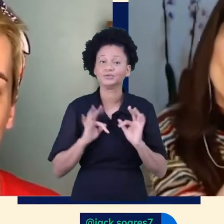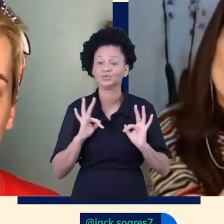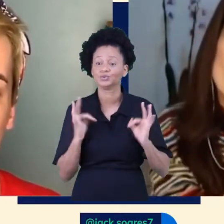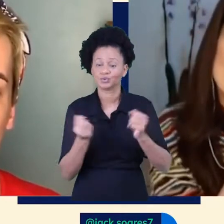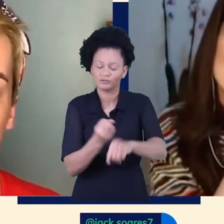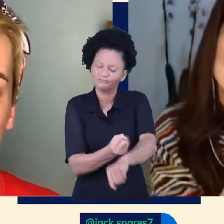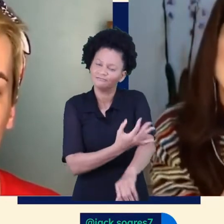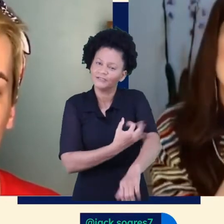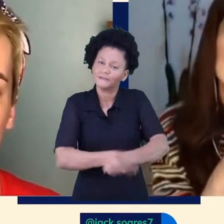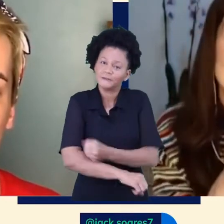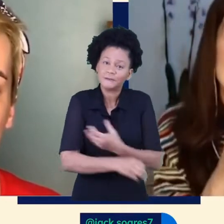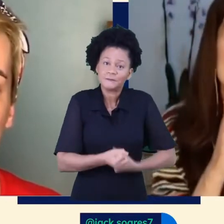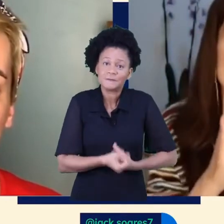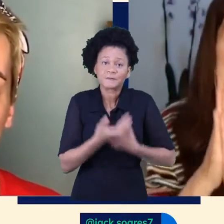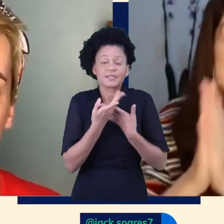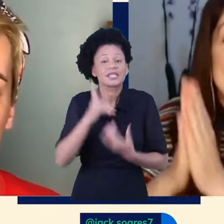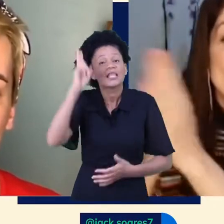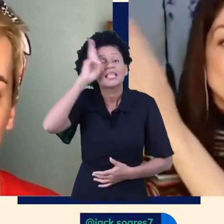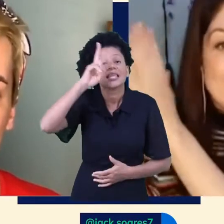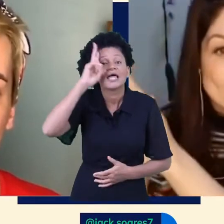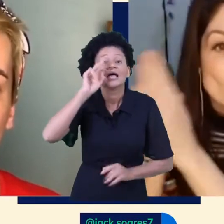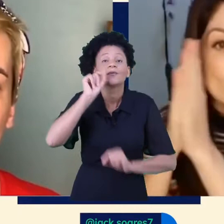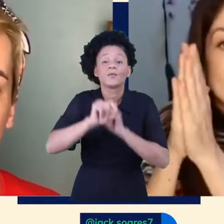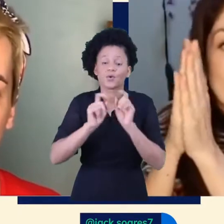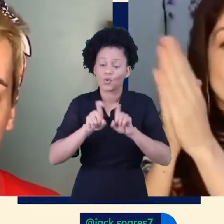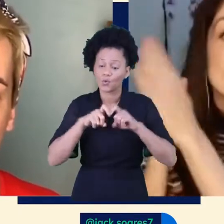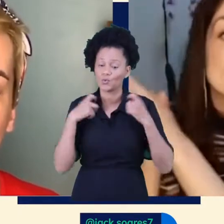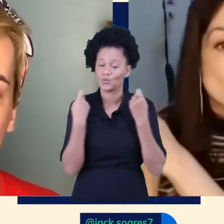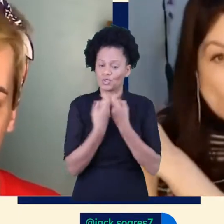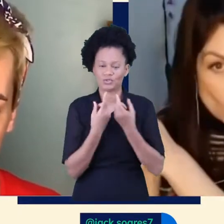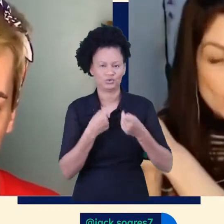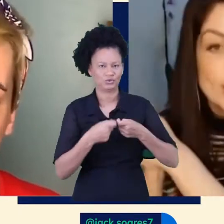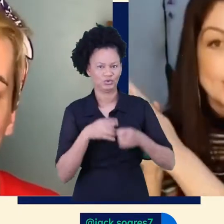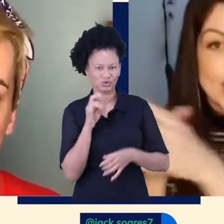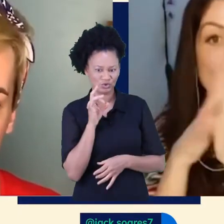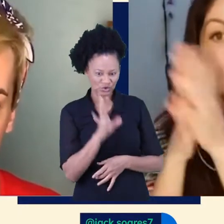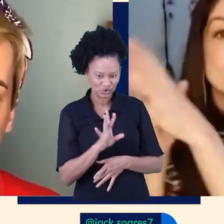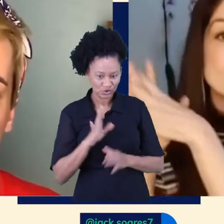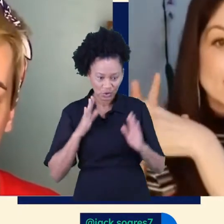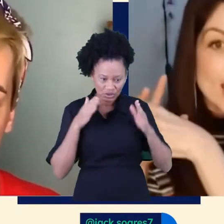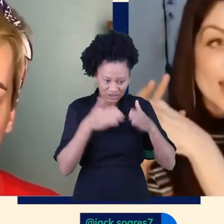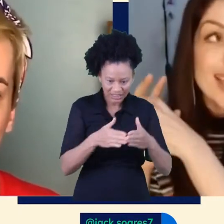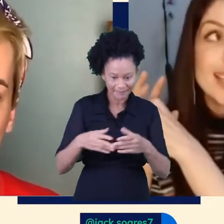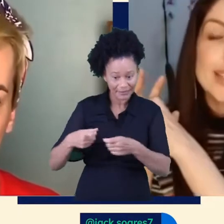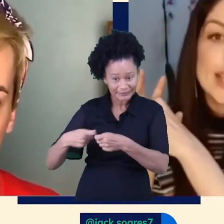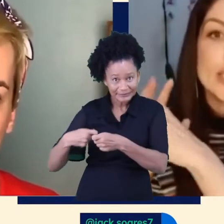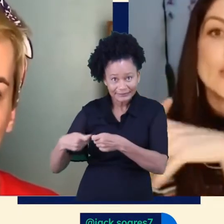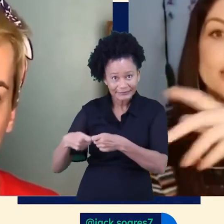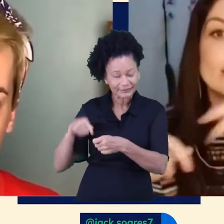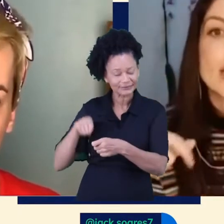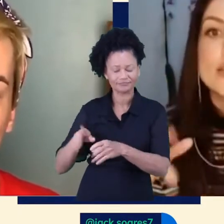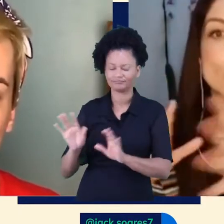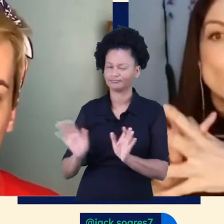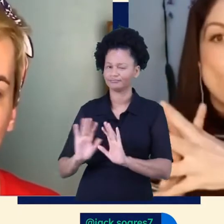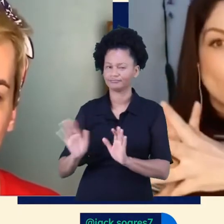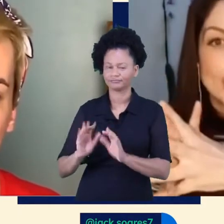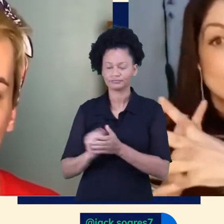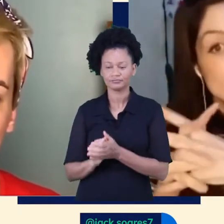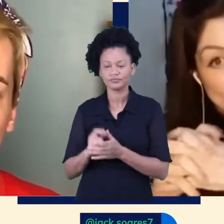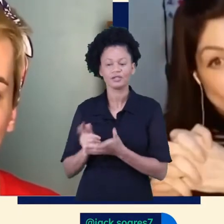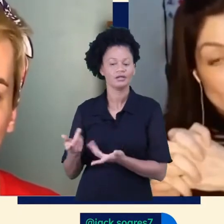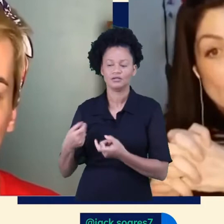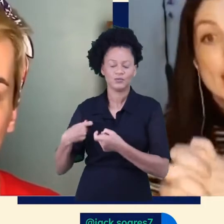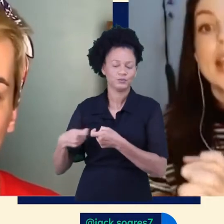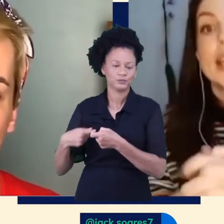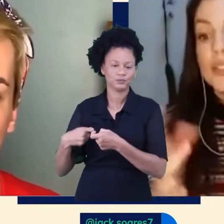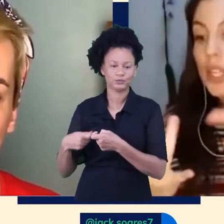que orientação sexual não tem a ver só com sexo, atividade sexual, né? Com transar. Ele é gay, então ele transa com homens.